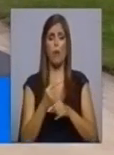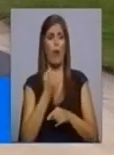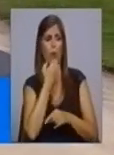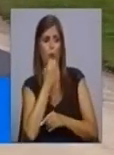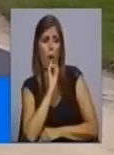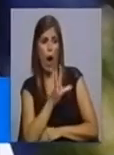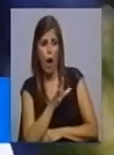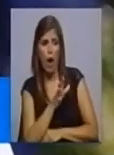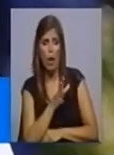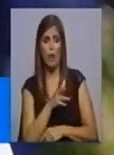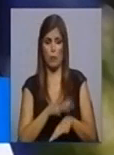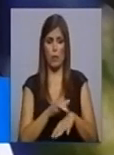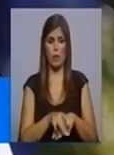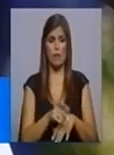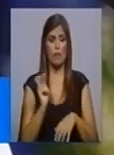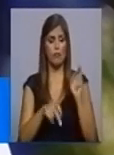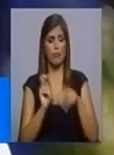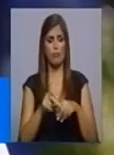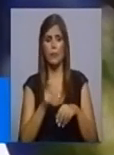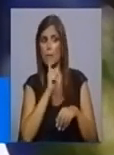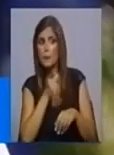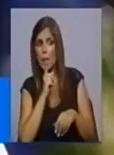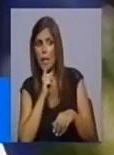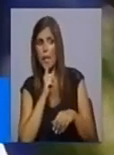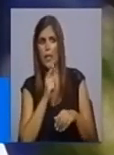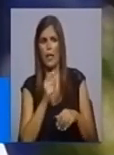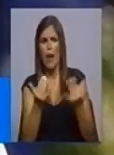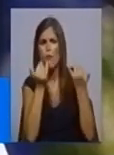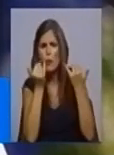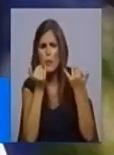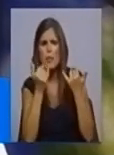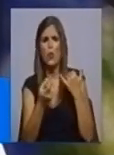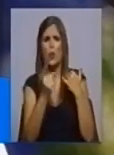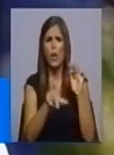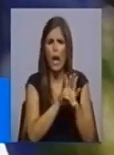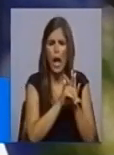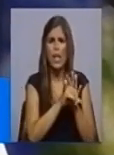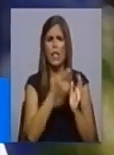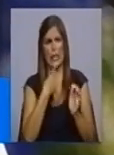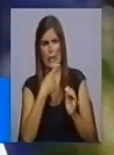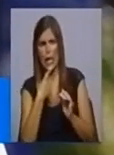aqui também que chegava a imprensa ilegal, que chegava de Inglaterra e chegava também de Espanha, onde tinha havido